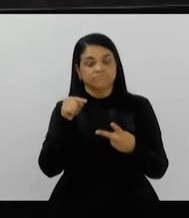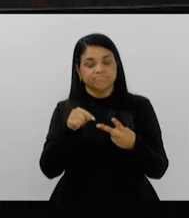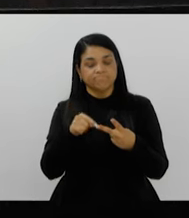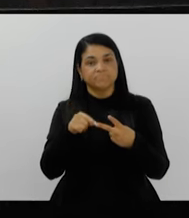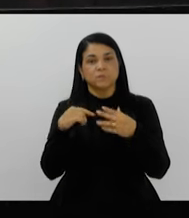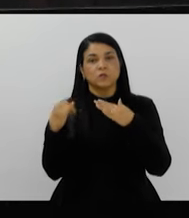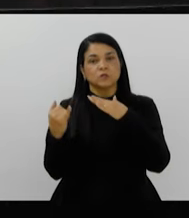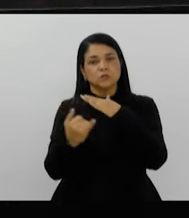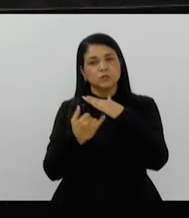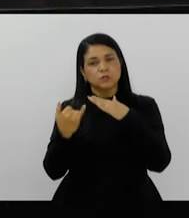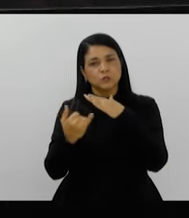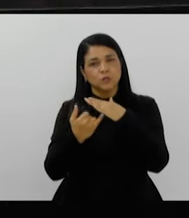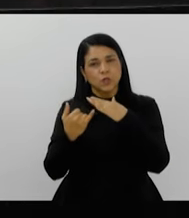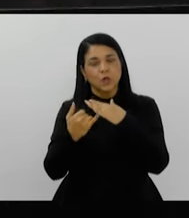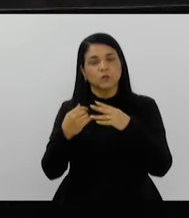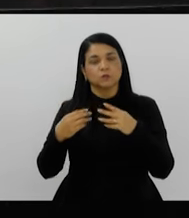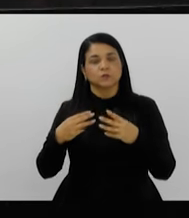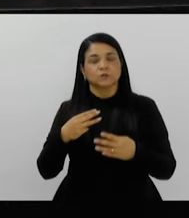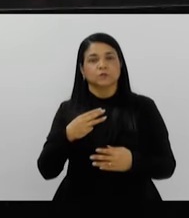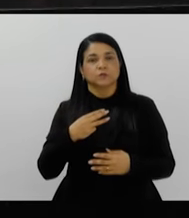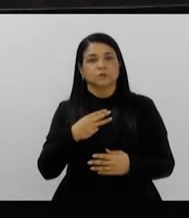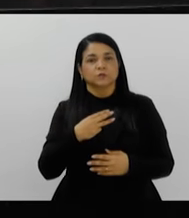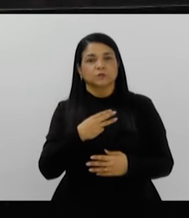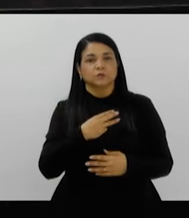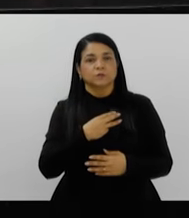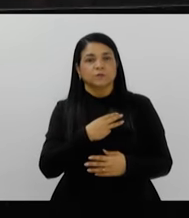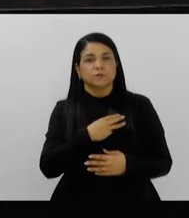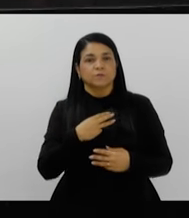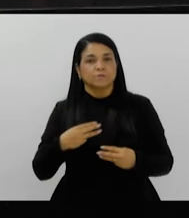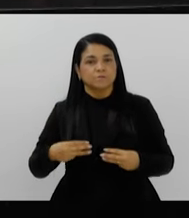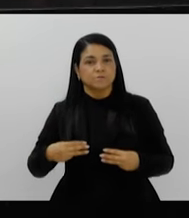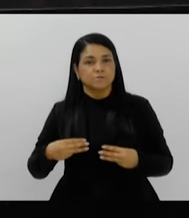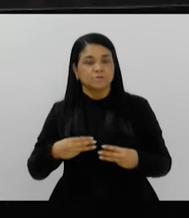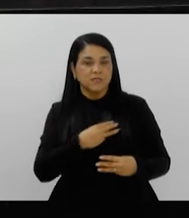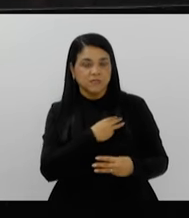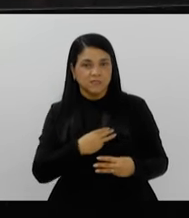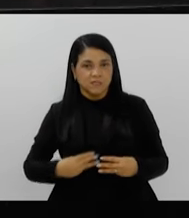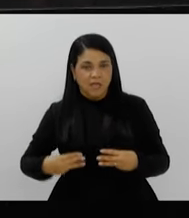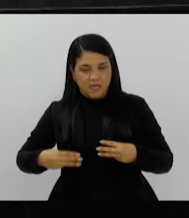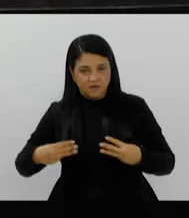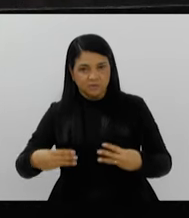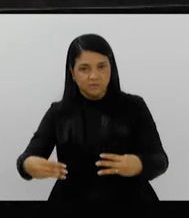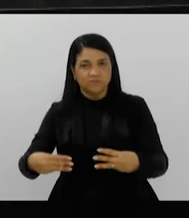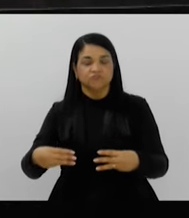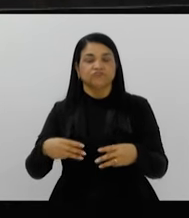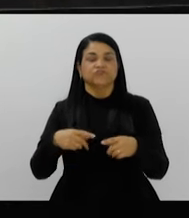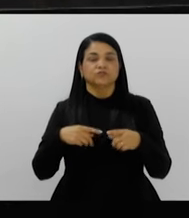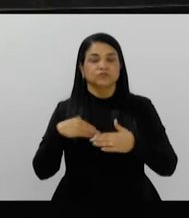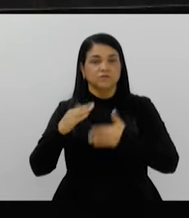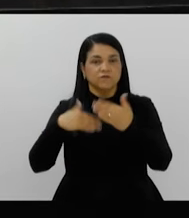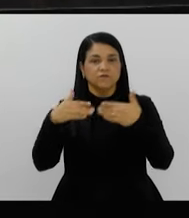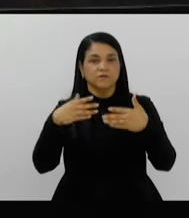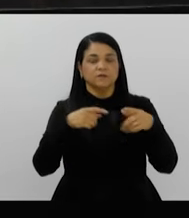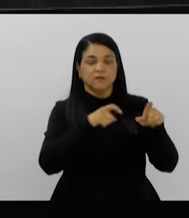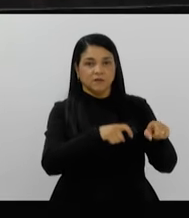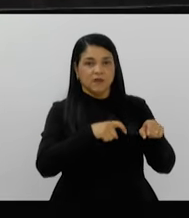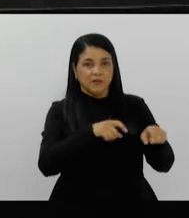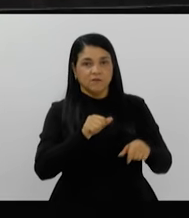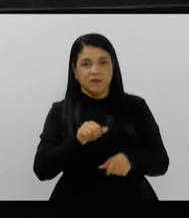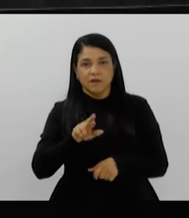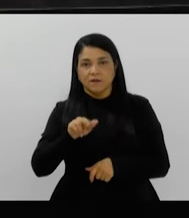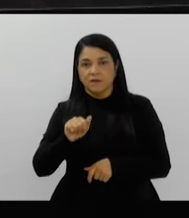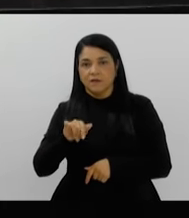órgãos, principalmente do Ministério do Desenvolvimento Agrário e Agricultura Familiar, e o INCRA, que é